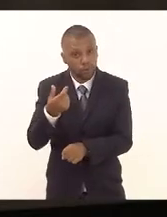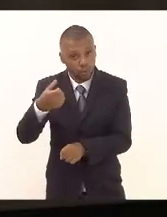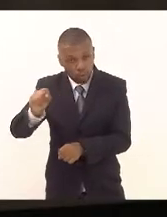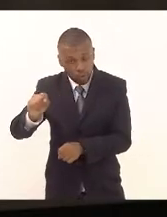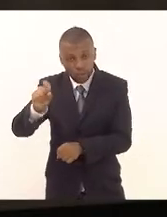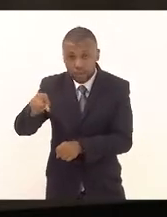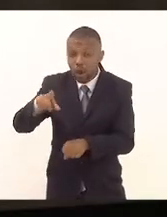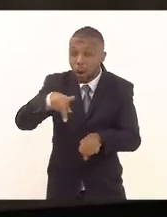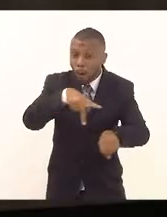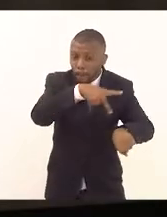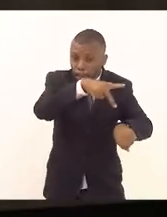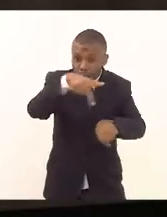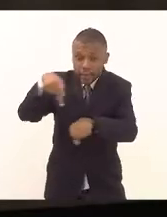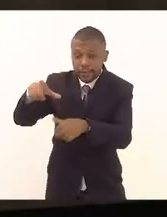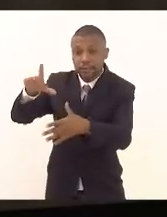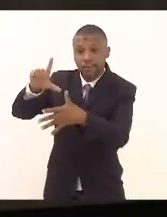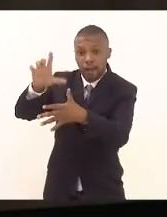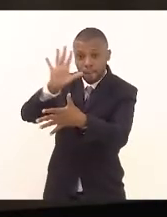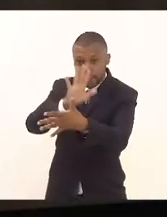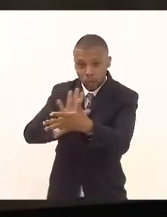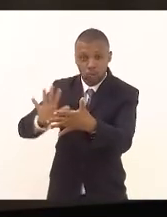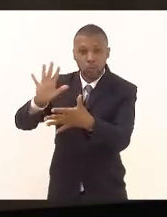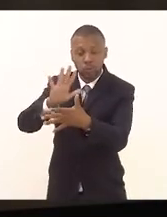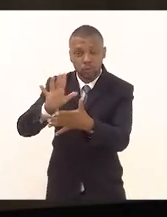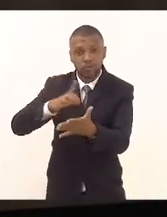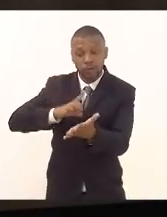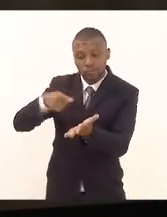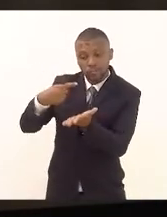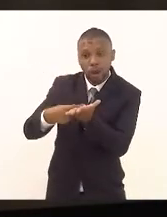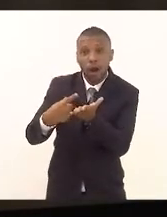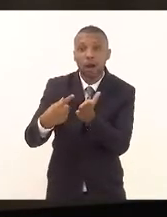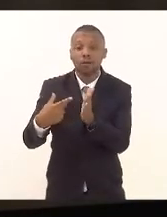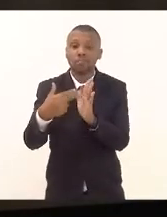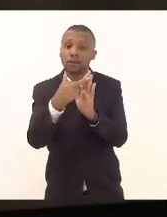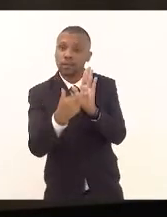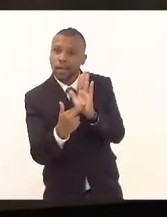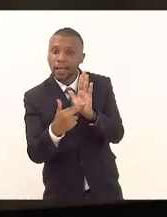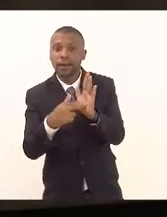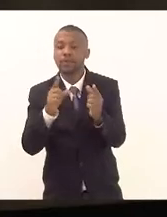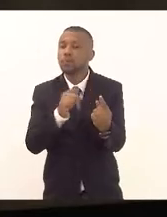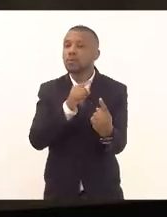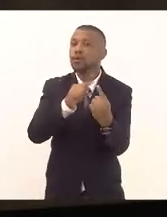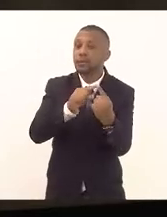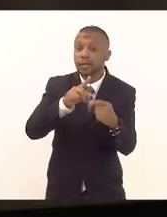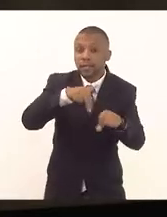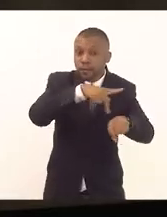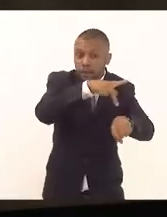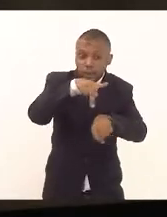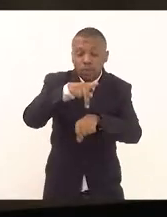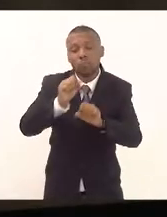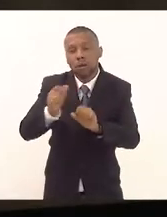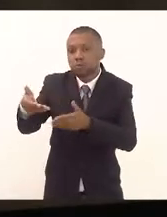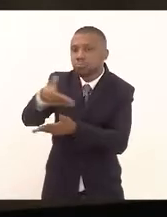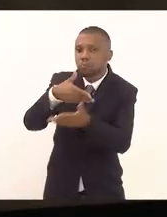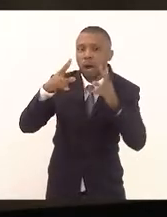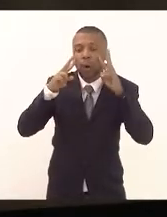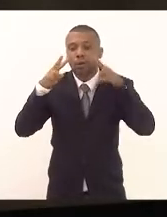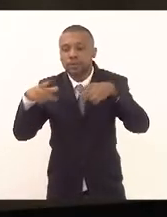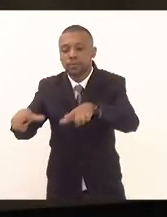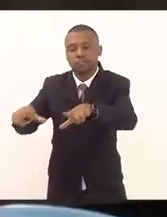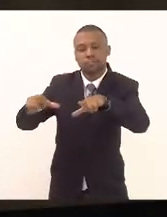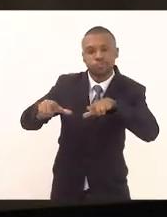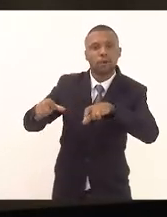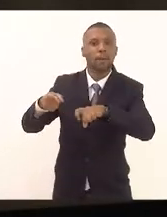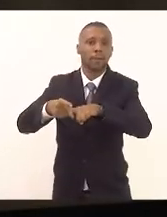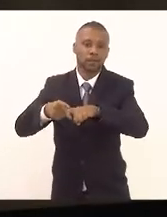celebraram um acordo de cooperação, um protocolo de intenções, para que esses países pudessem mutuamente reconhecer os seus cursos de medicina. É uma